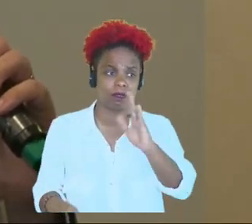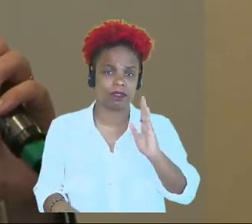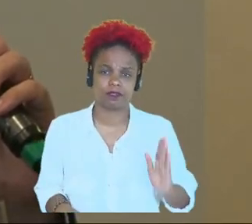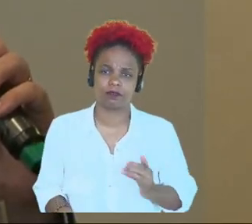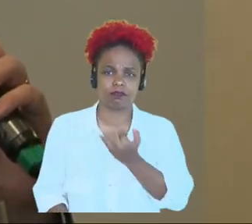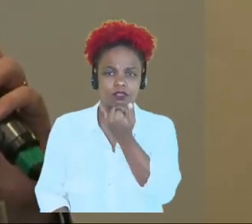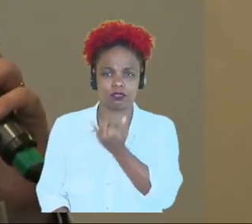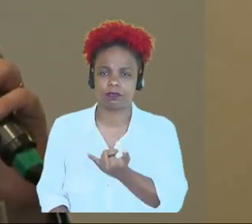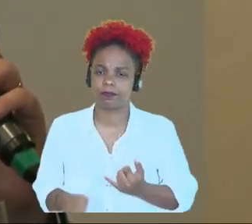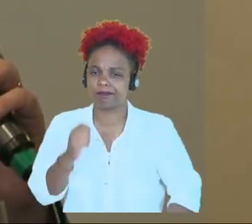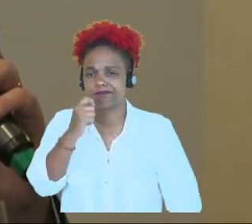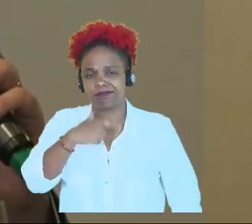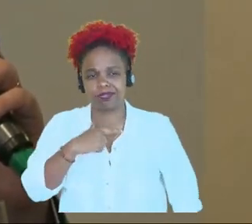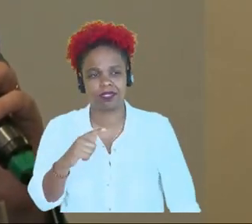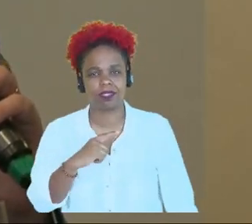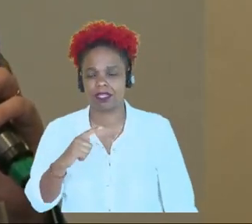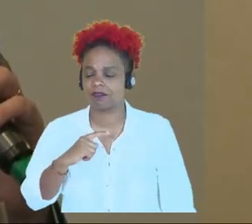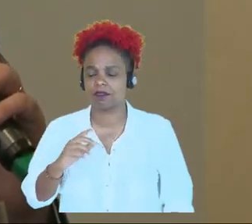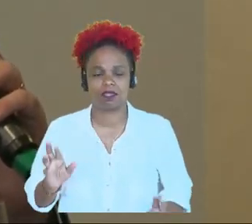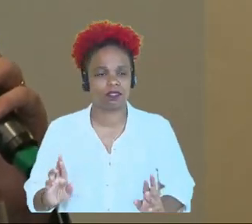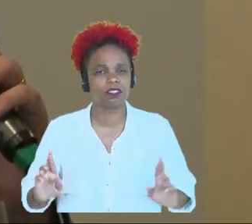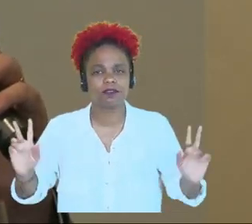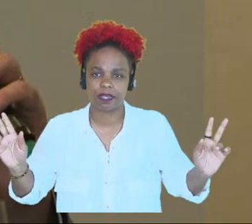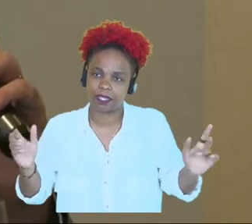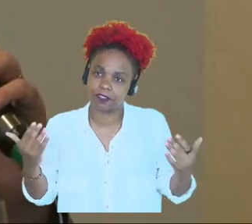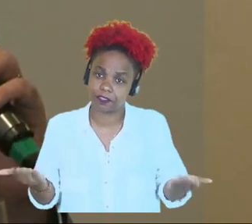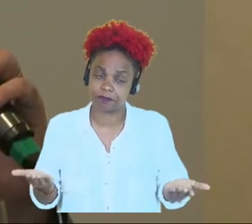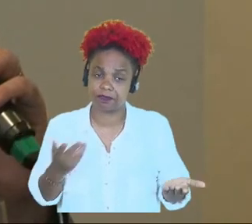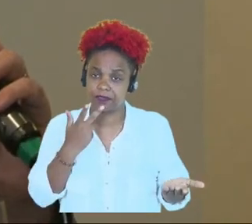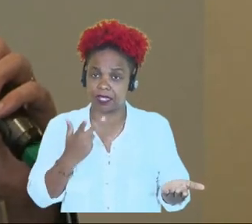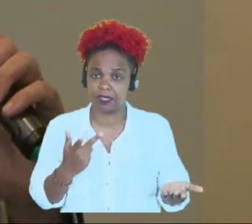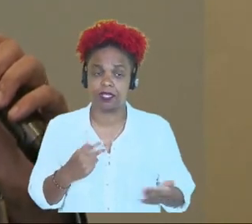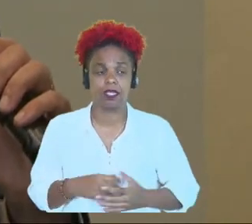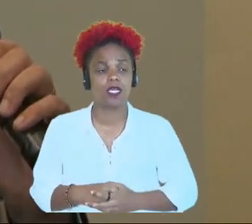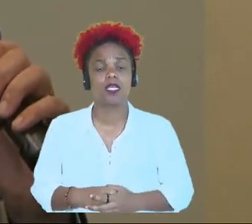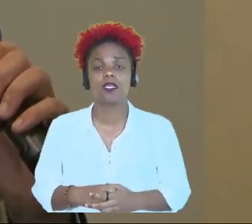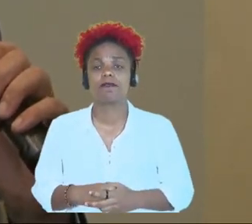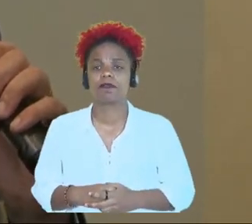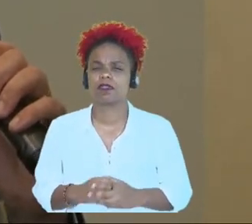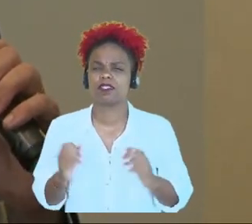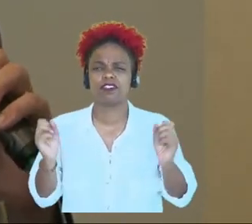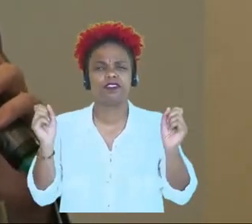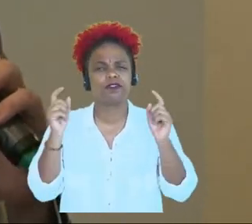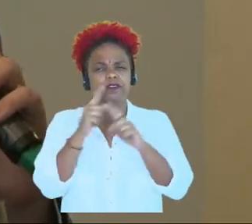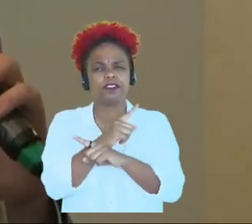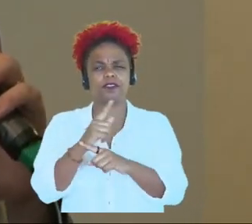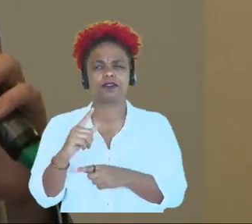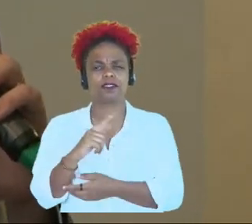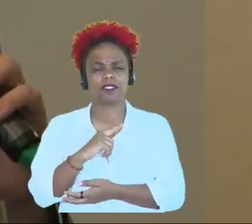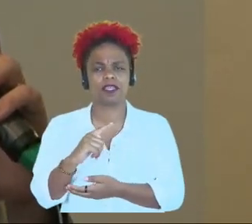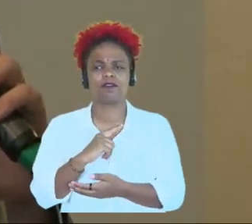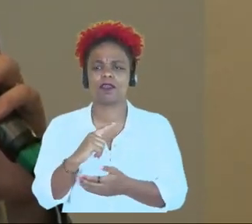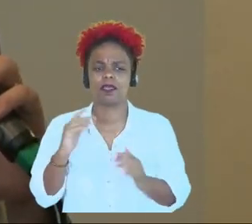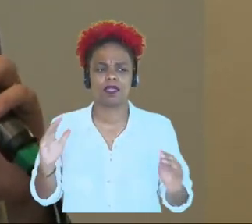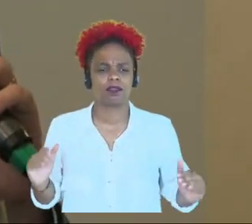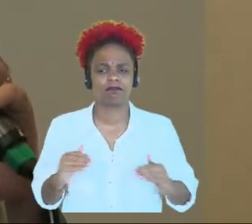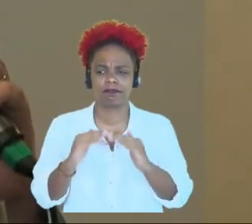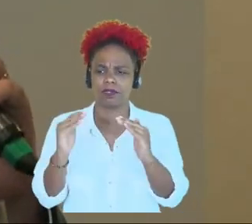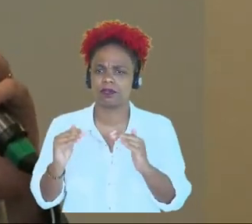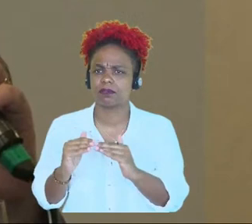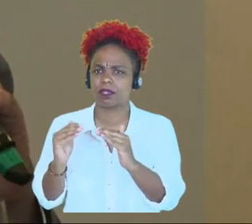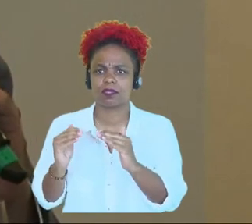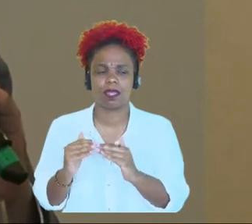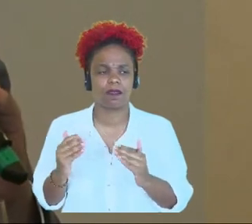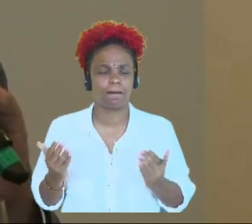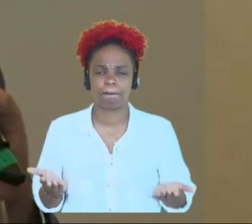perdão da piada, dois Brasis paralelos, que têm muita dificuldade de encontrar denominadores comuns